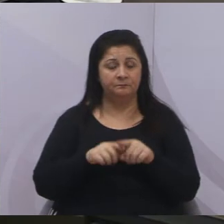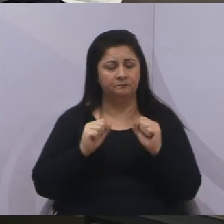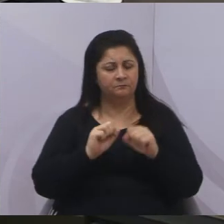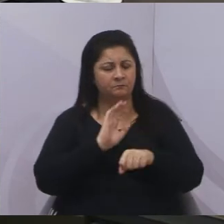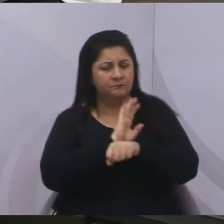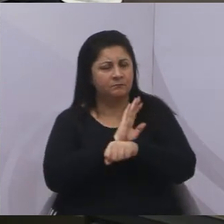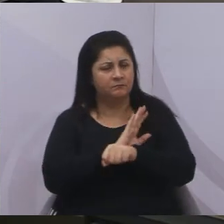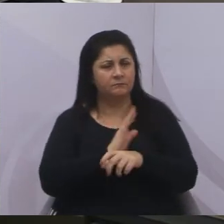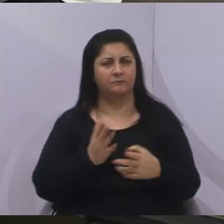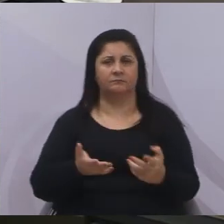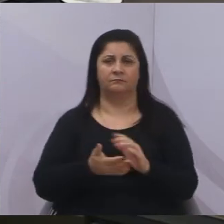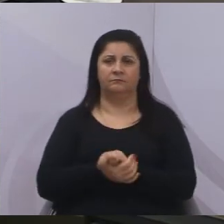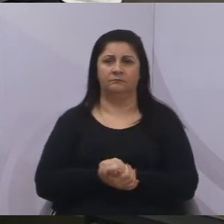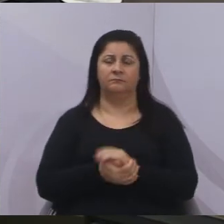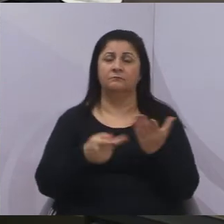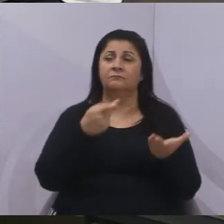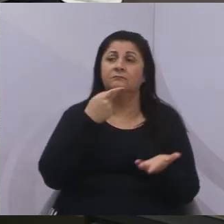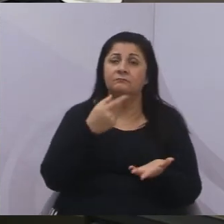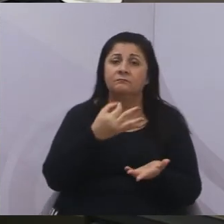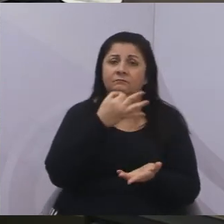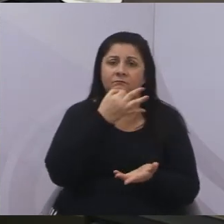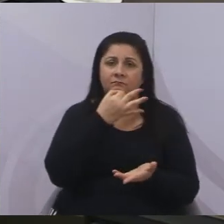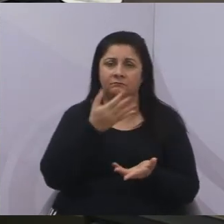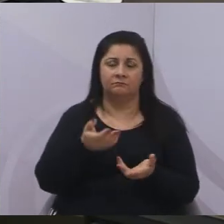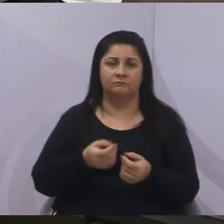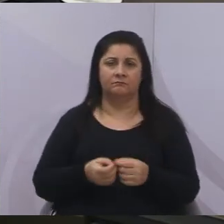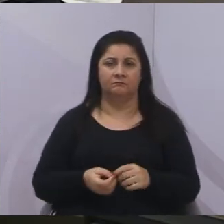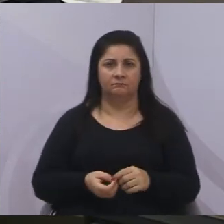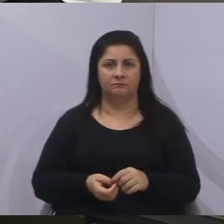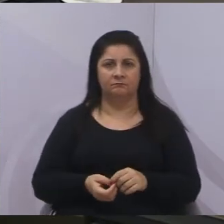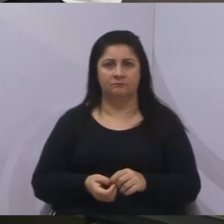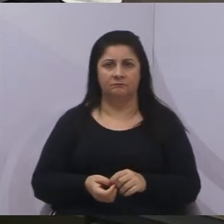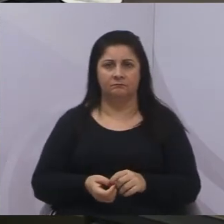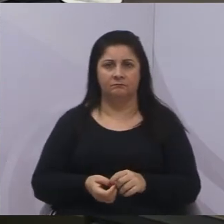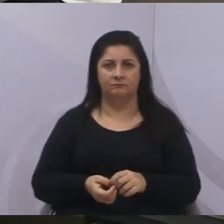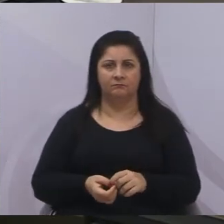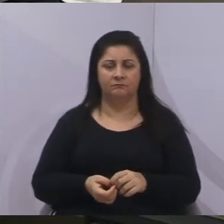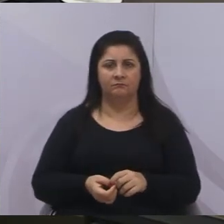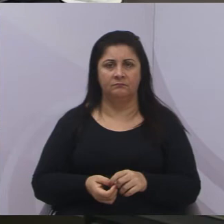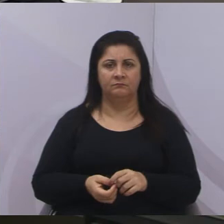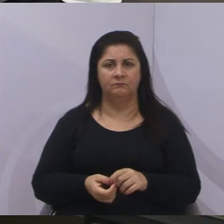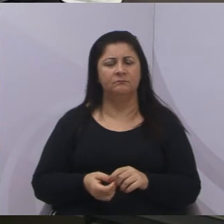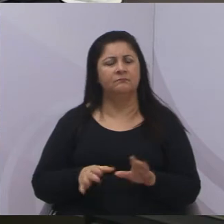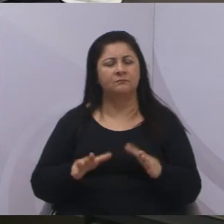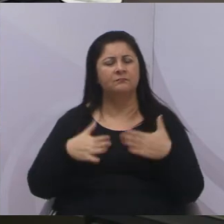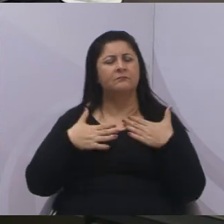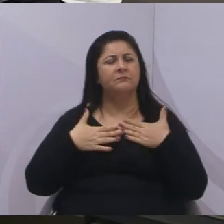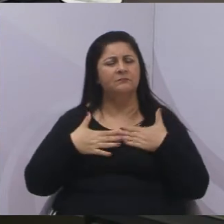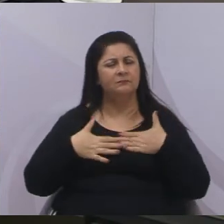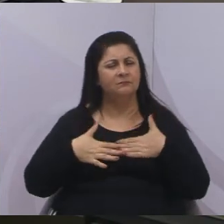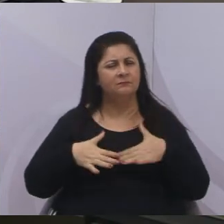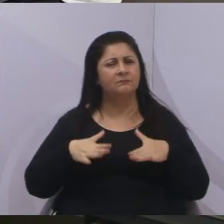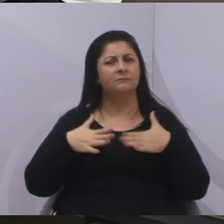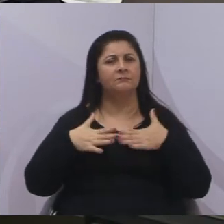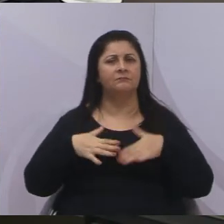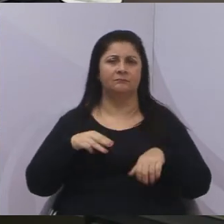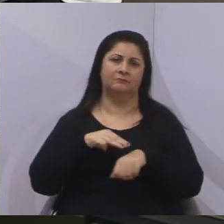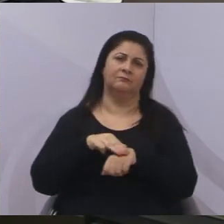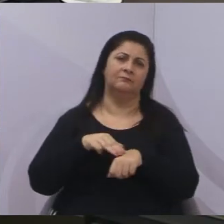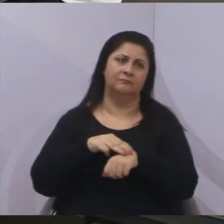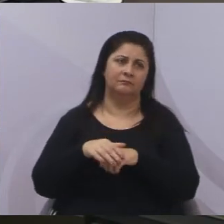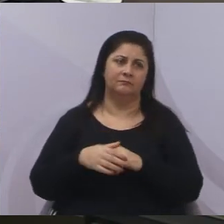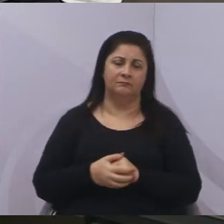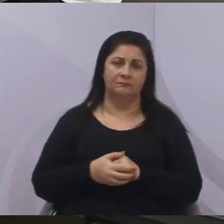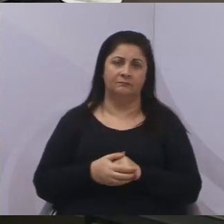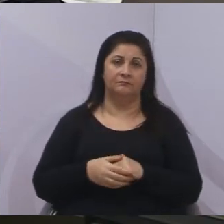ajudar, propondo alternativas, né, mas de uma forma mais amistosa. Porque quando a gente lida